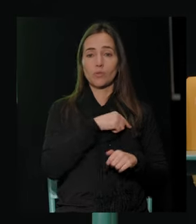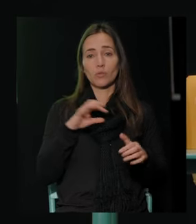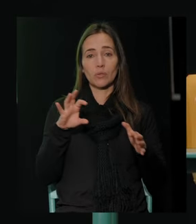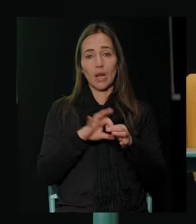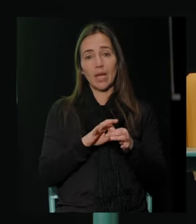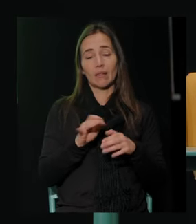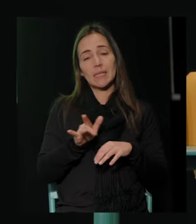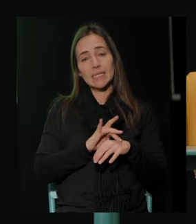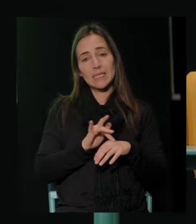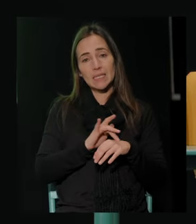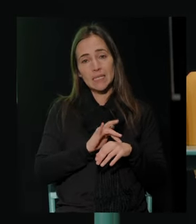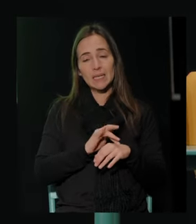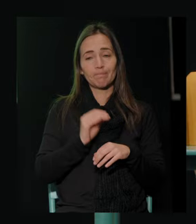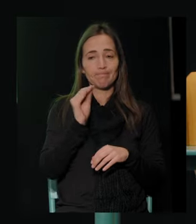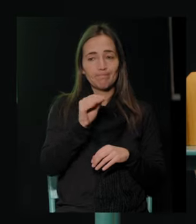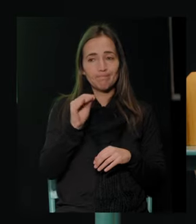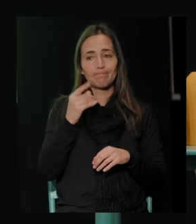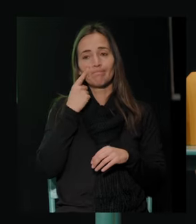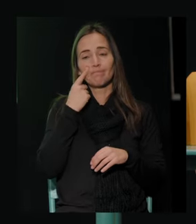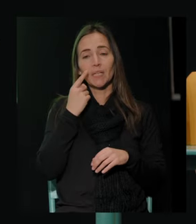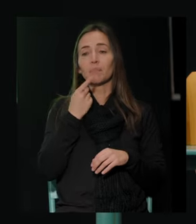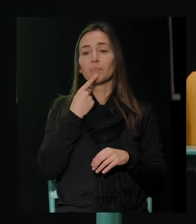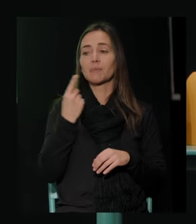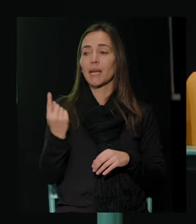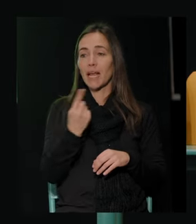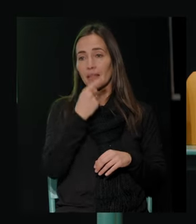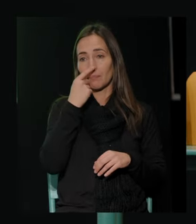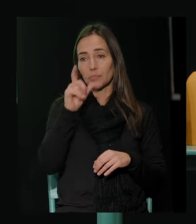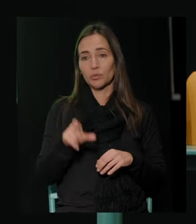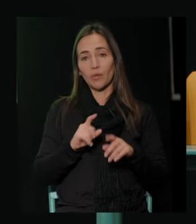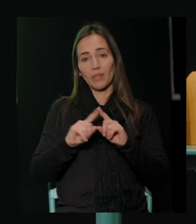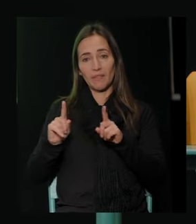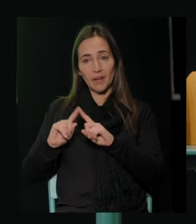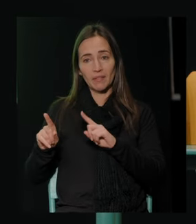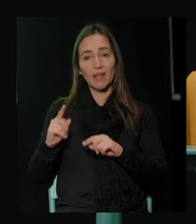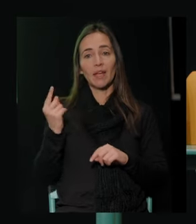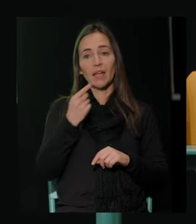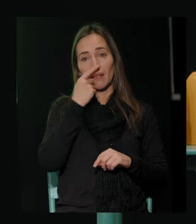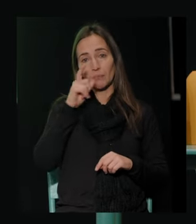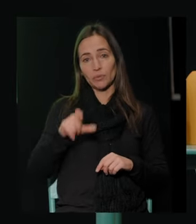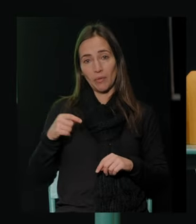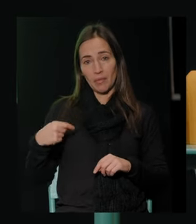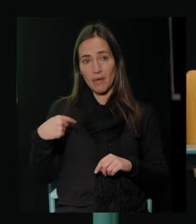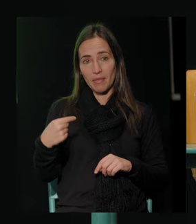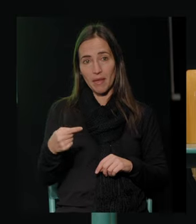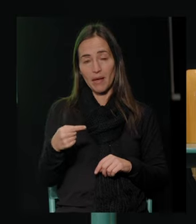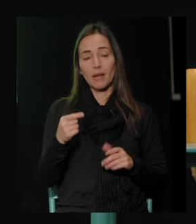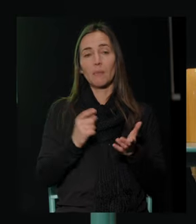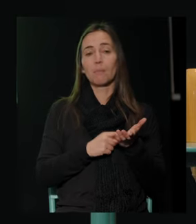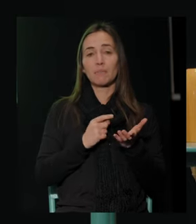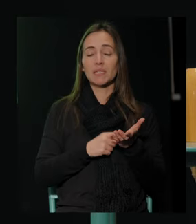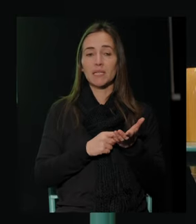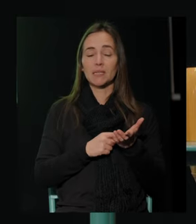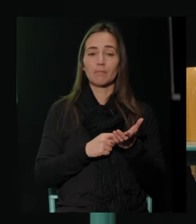da sensibilização e de perceber que cada pessoa é diferente e que cada pessoa no seu dia-a-dia vai ter que